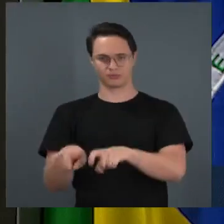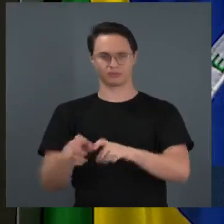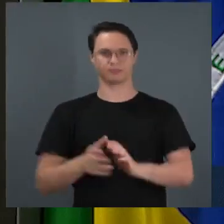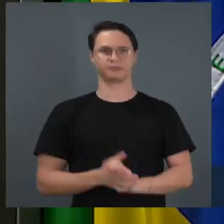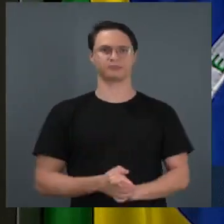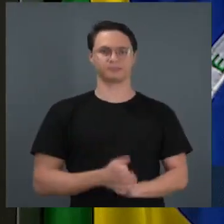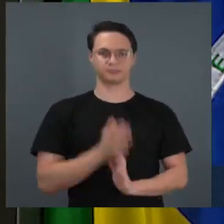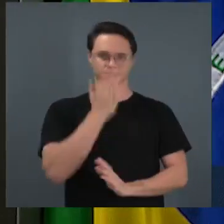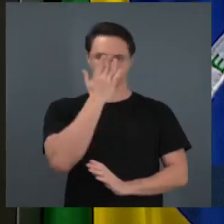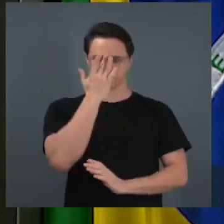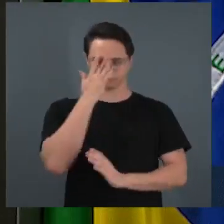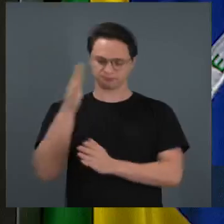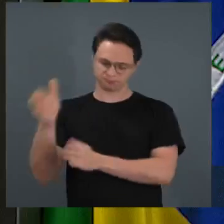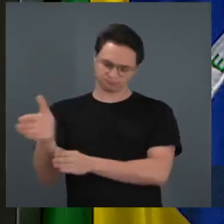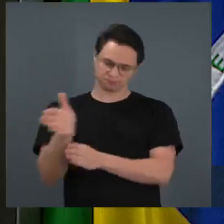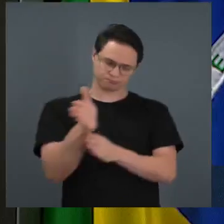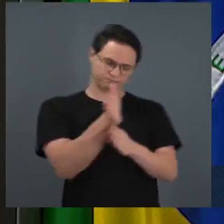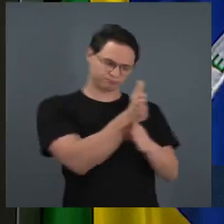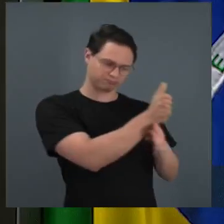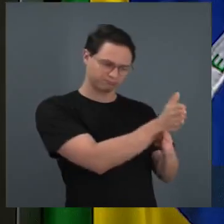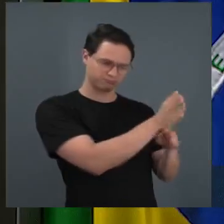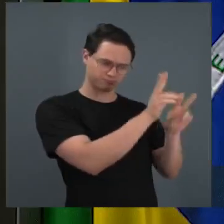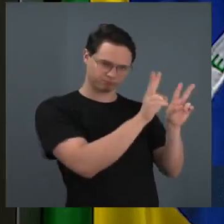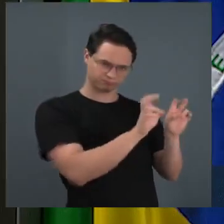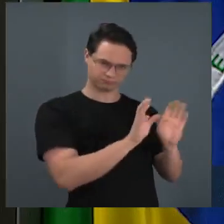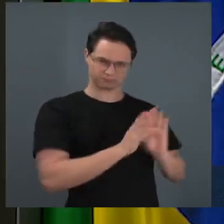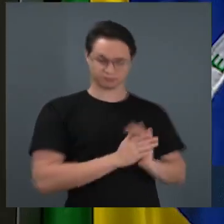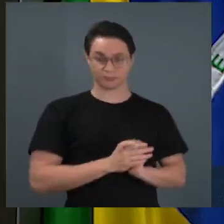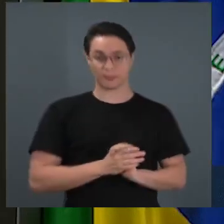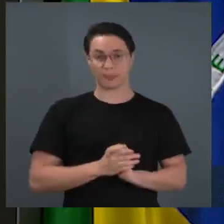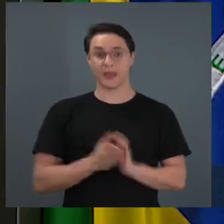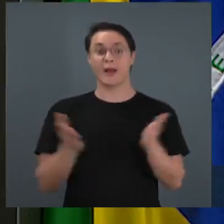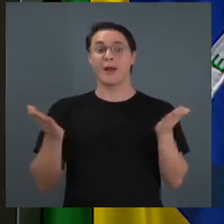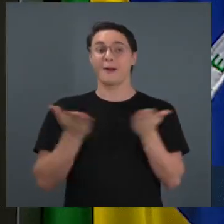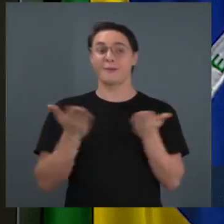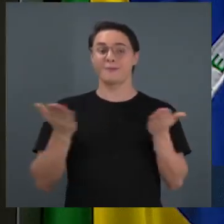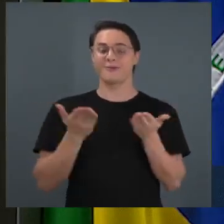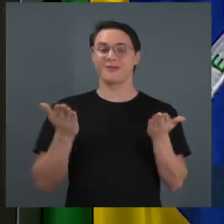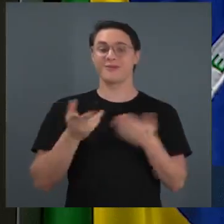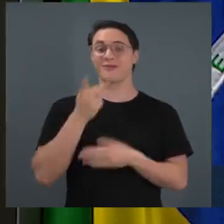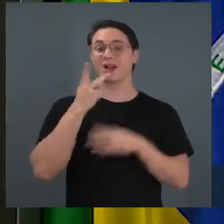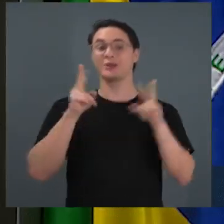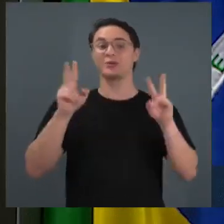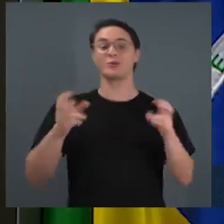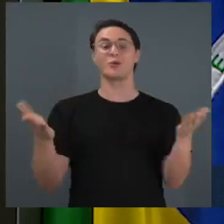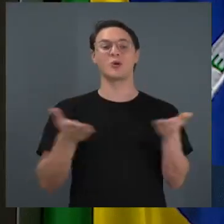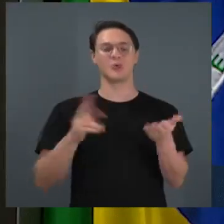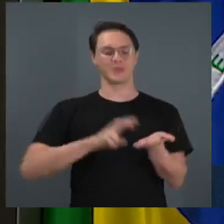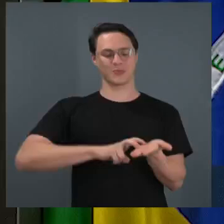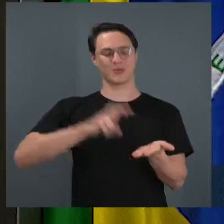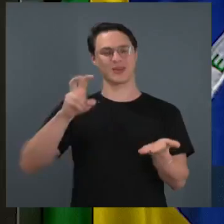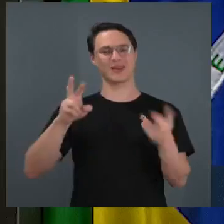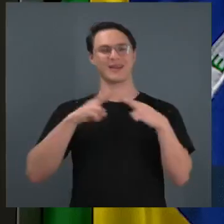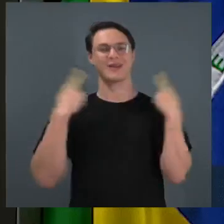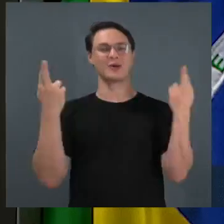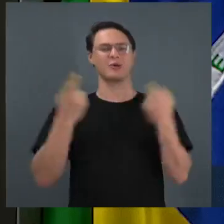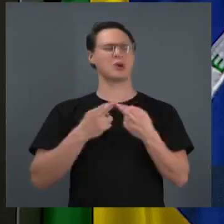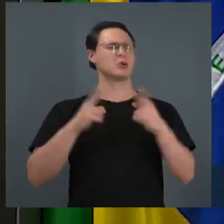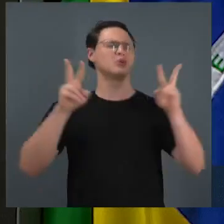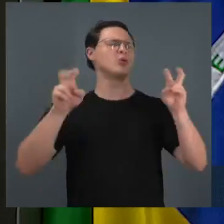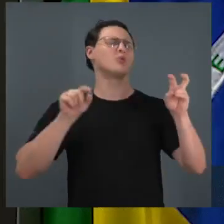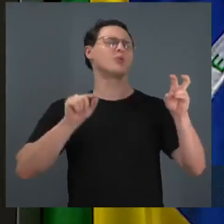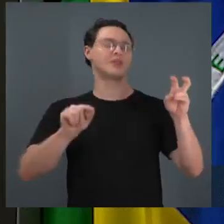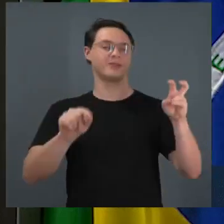últimos 5 minutos, porque eu não vou usar 9, quero só fazer o registro sobre a audiência pública sobre o dia de luta